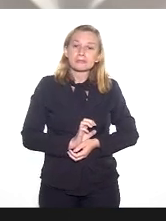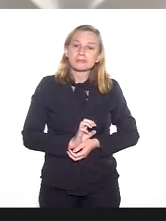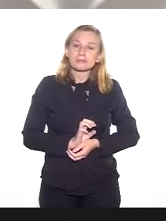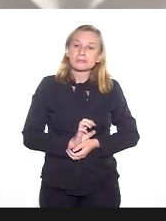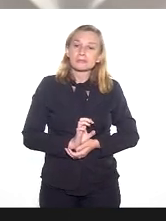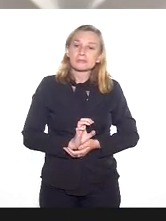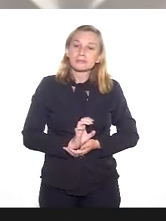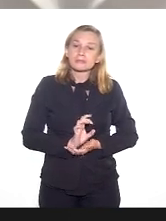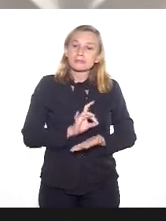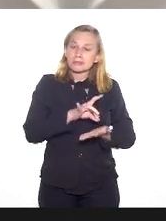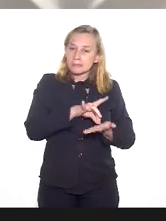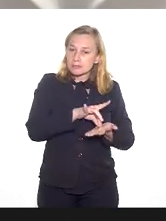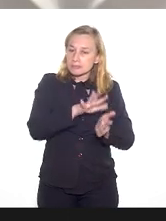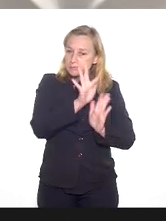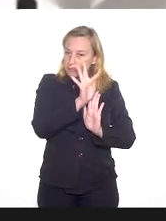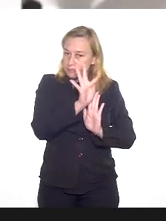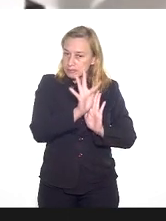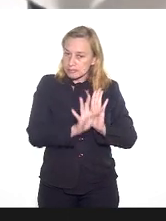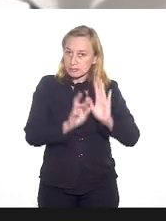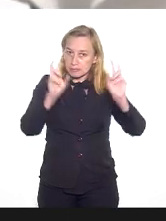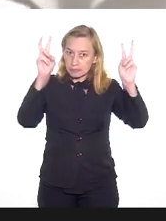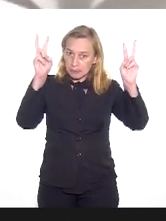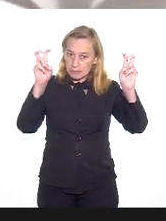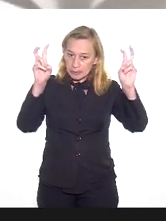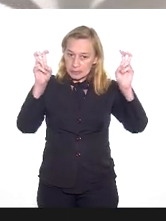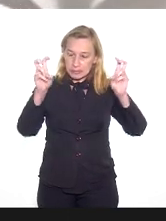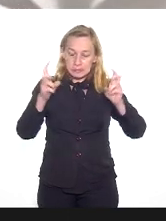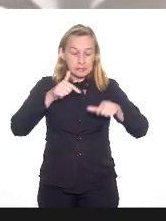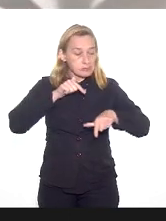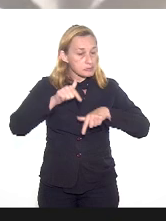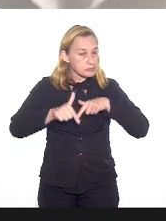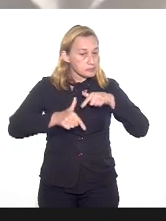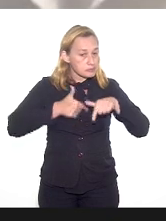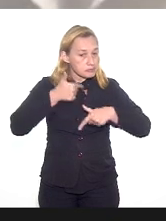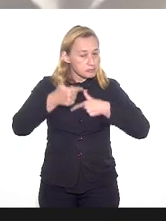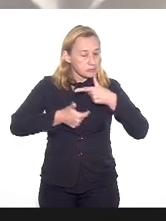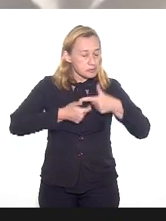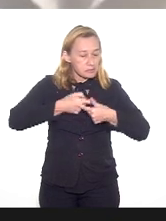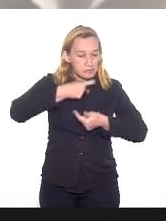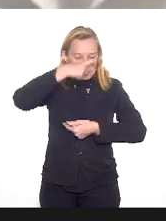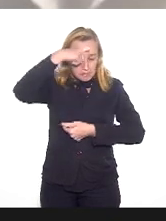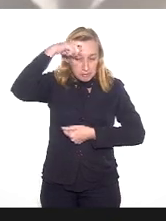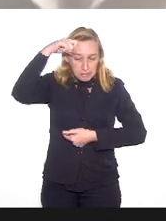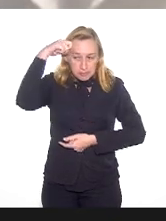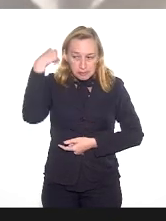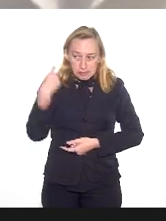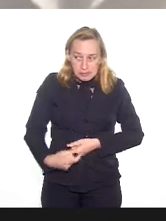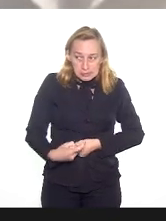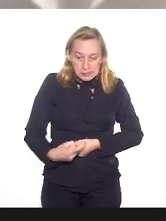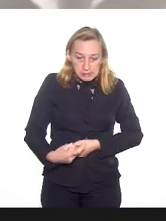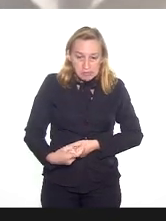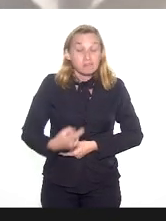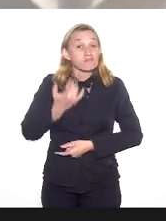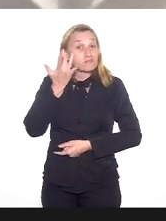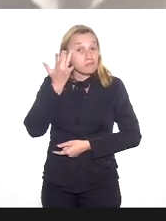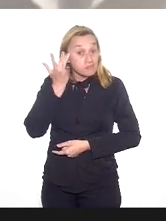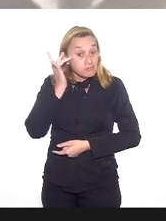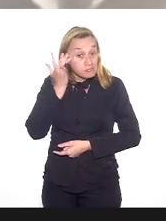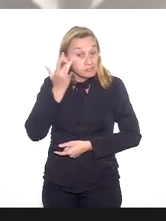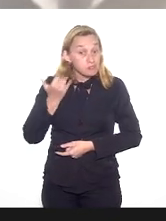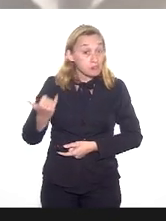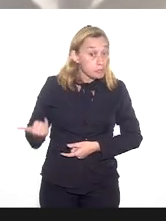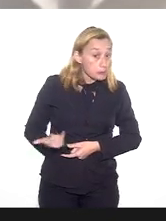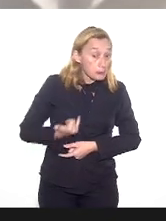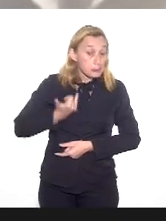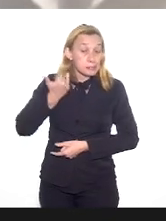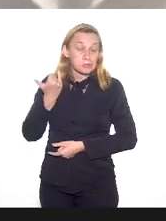natureza do tema, o trabalho exaustivo que realizamos, né? Eu acho que seria muito